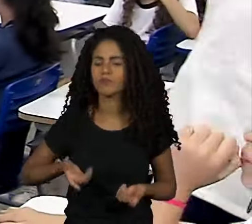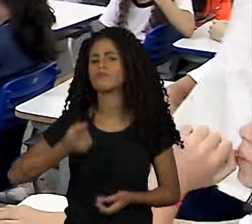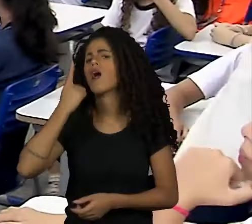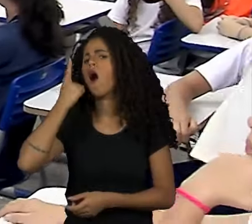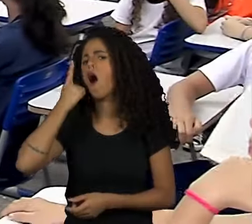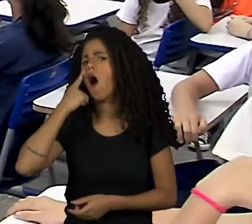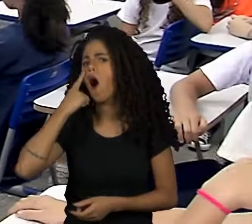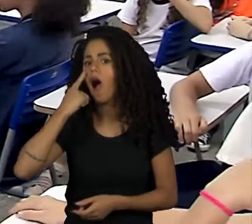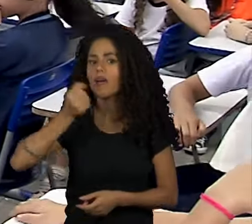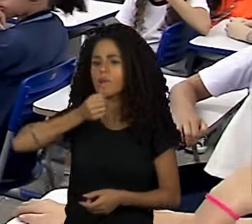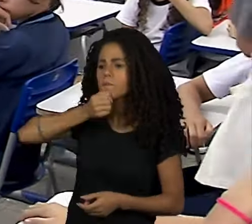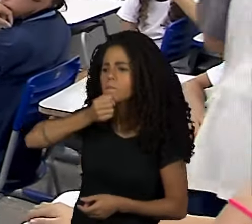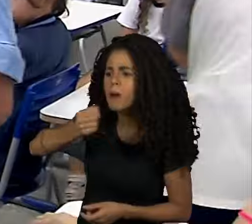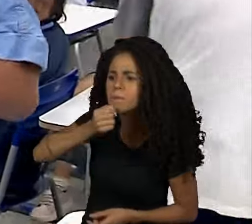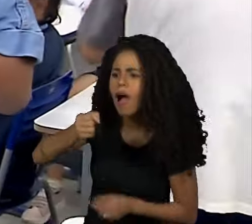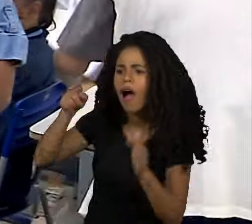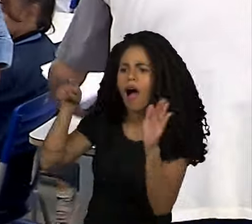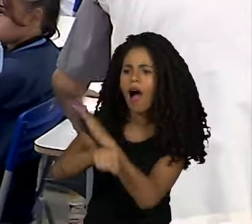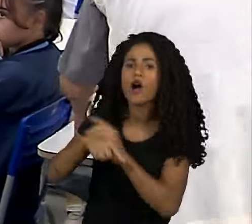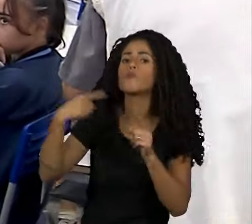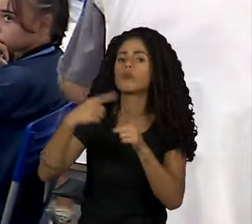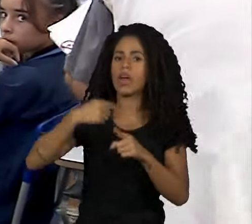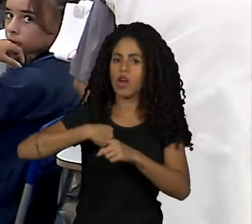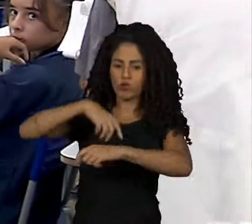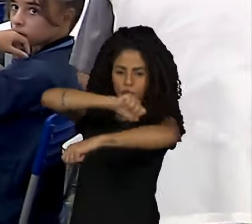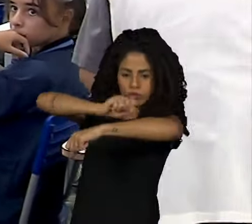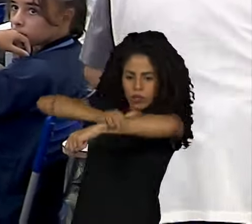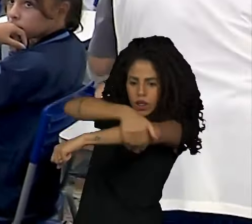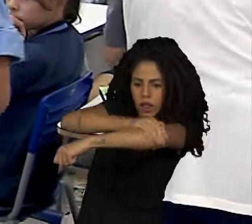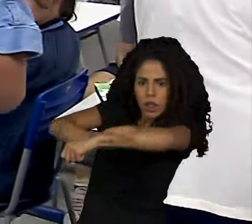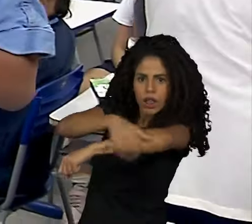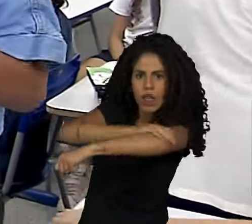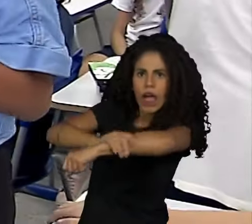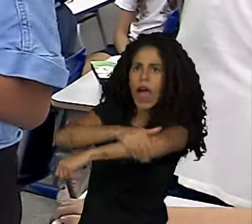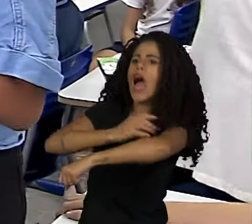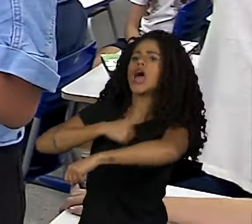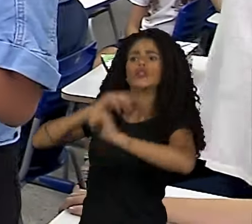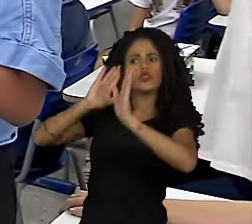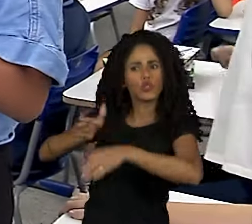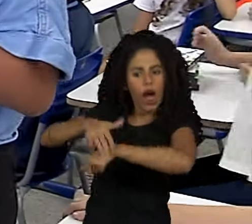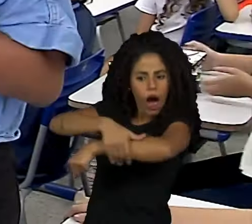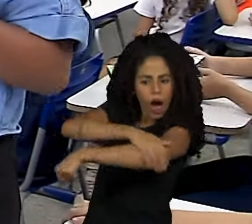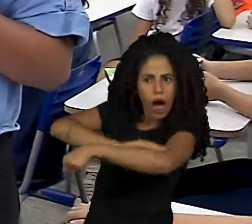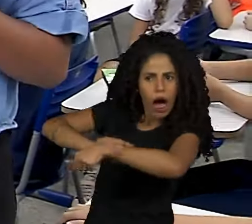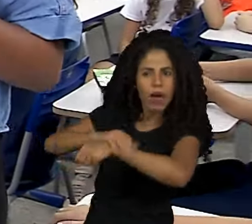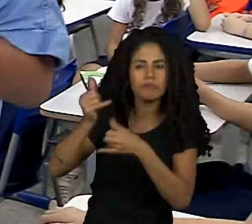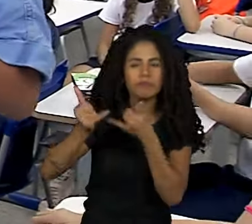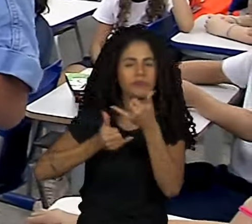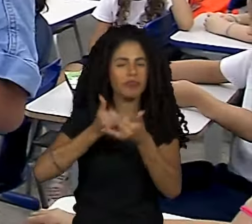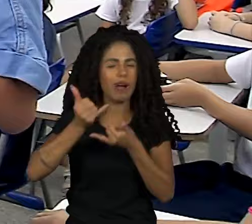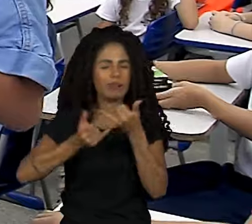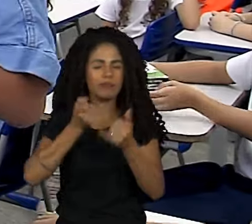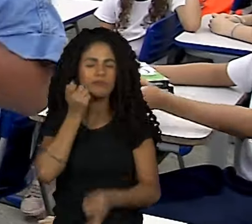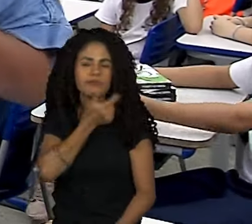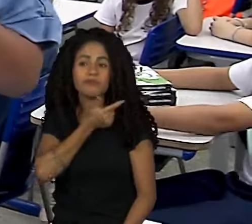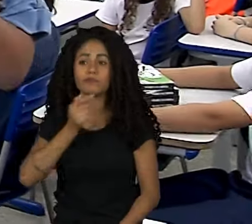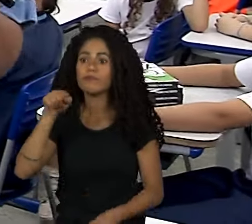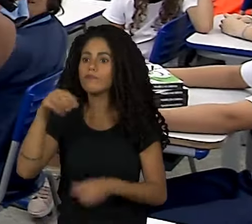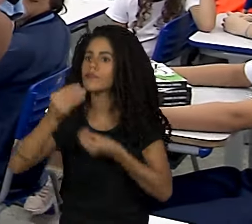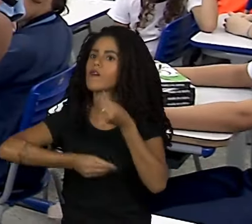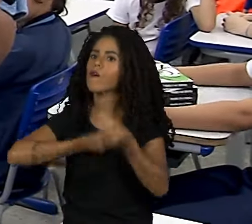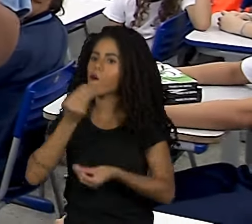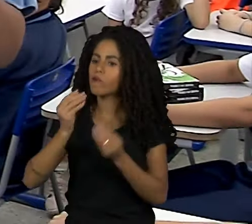claro que essa entrevista só foi possível porque eu estou de repelente. Brincadeiras à parte, esse foi um